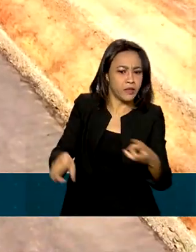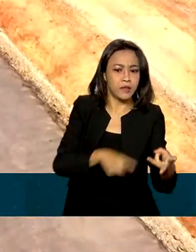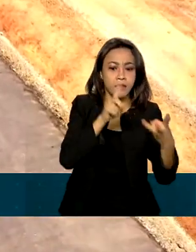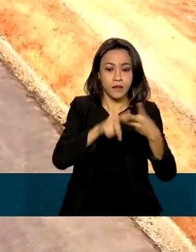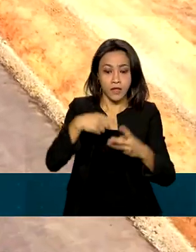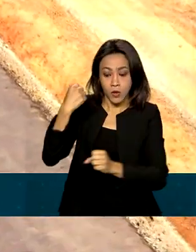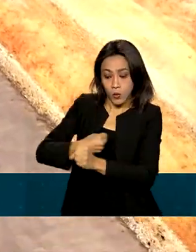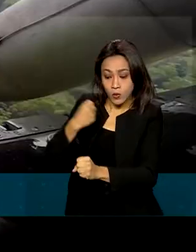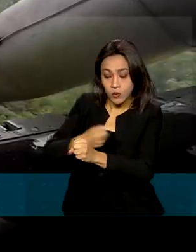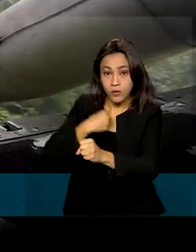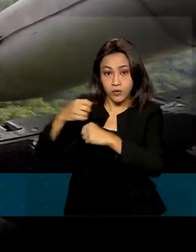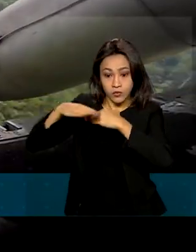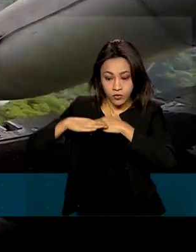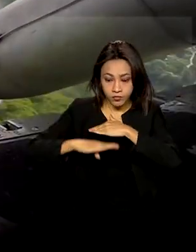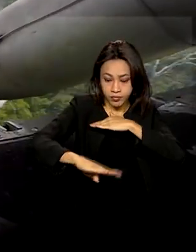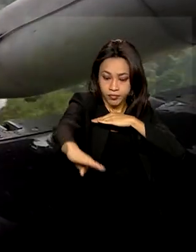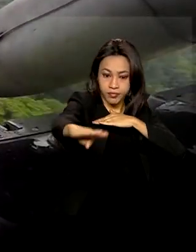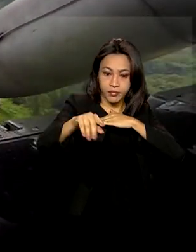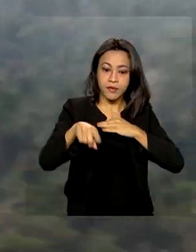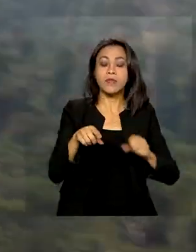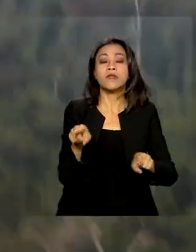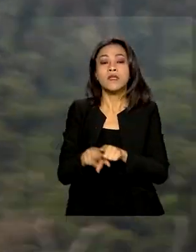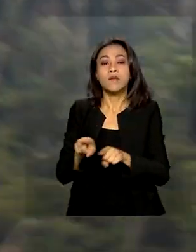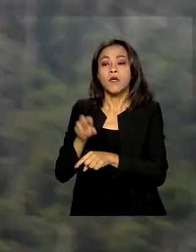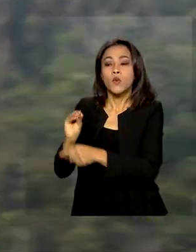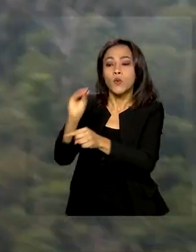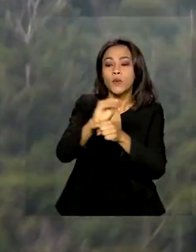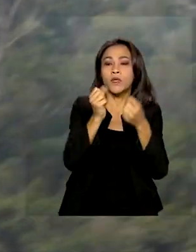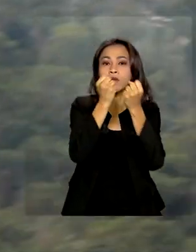de engenharia em todo o país e o apoio à preservação do meio ambiente. Forças Armadas, que 5 milhões e meio